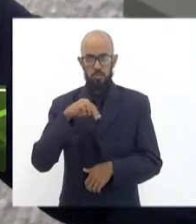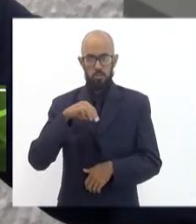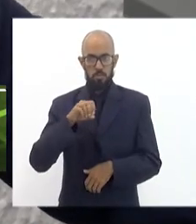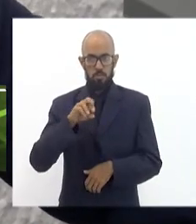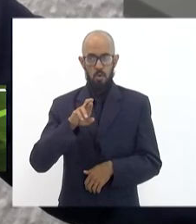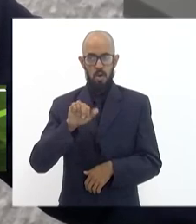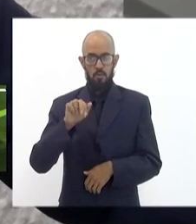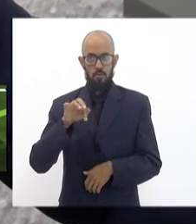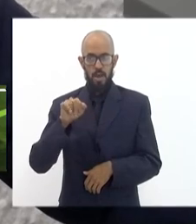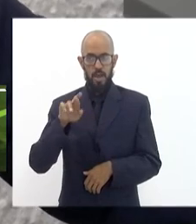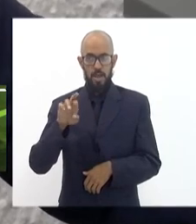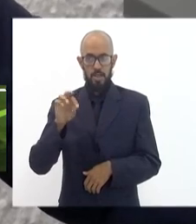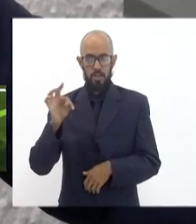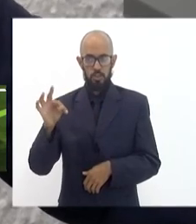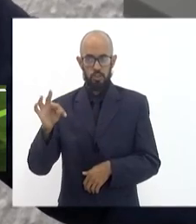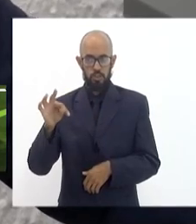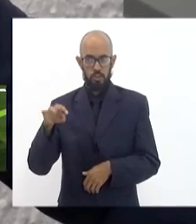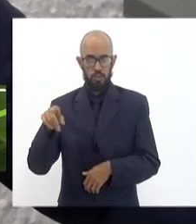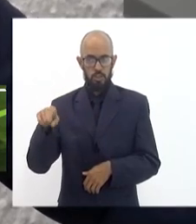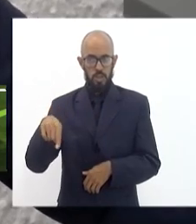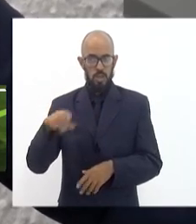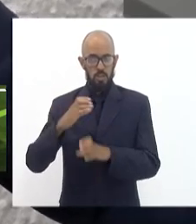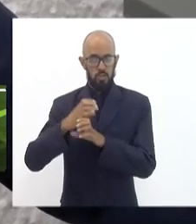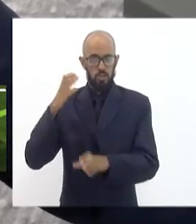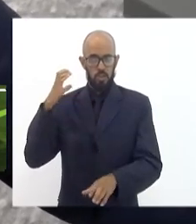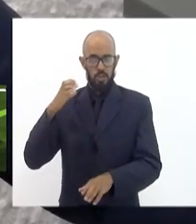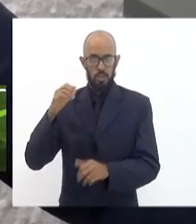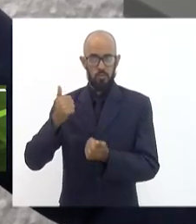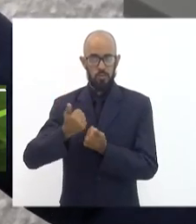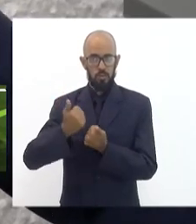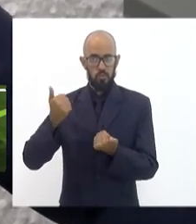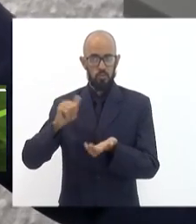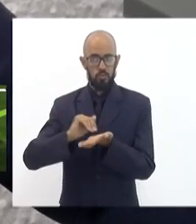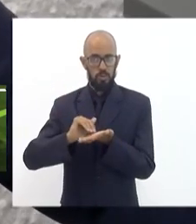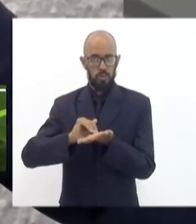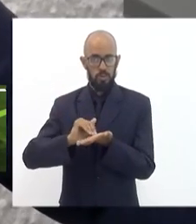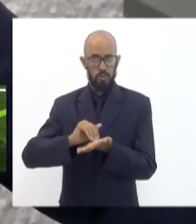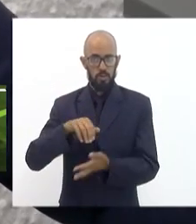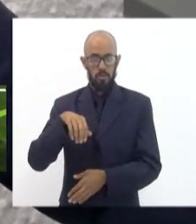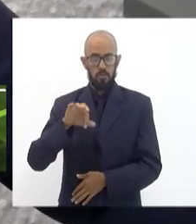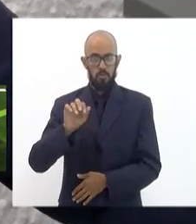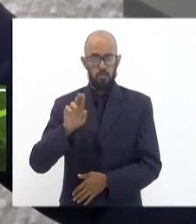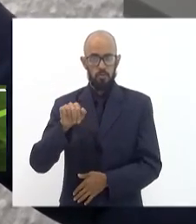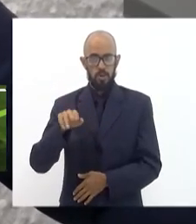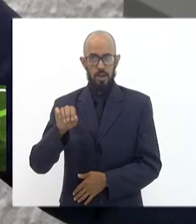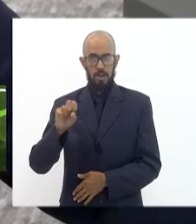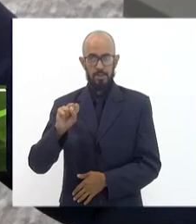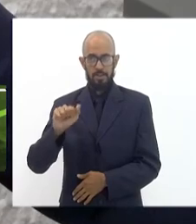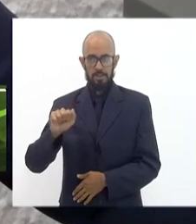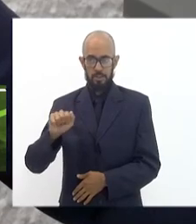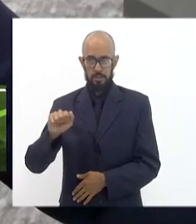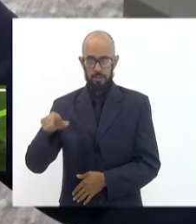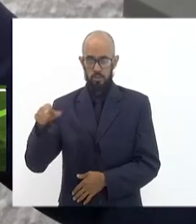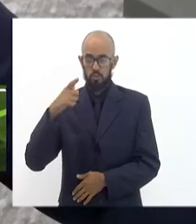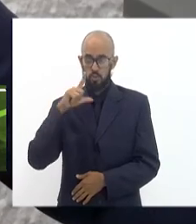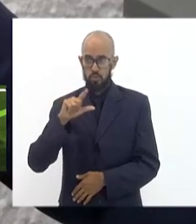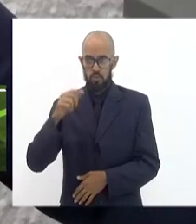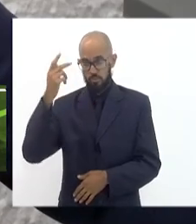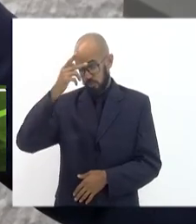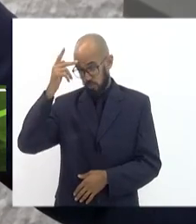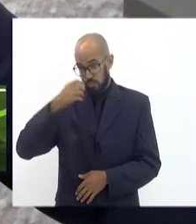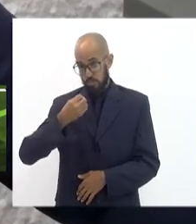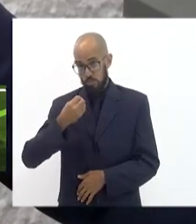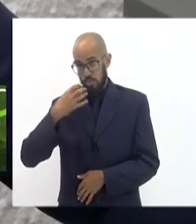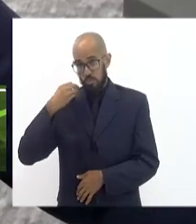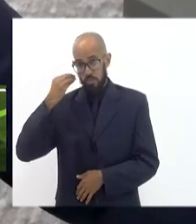engenheiro e foi muito tempo superintendente da Funasa então a gente trouxe muita gente boa para trabalhar